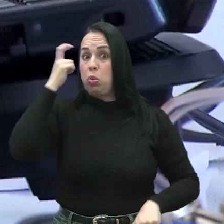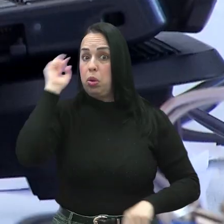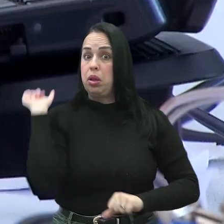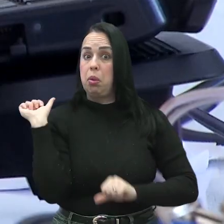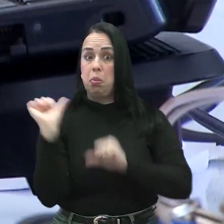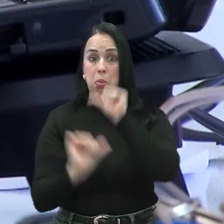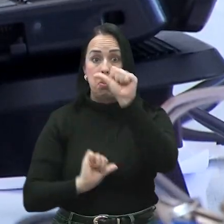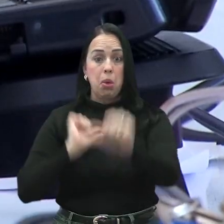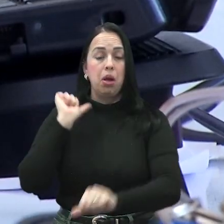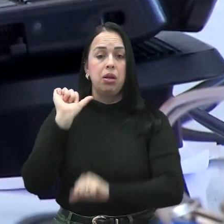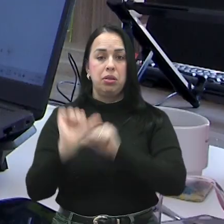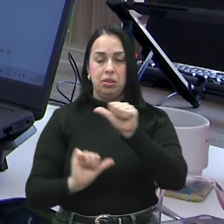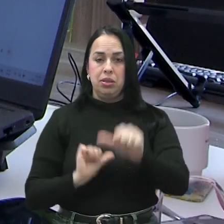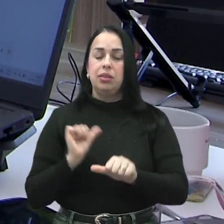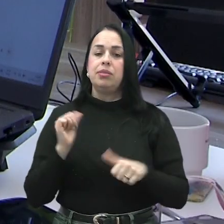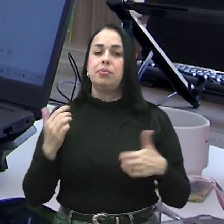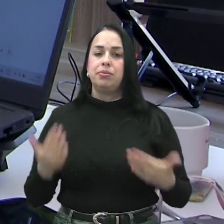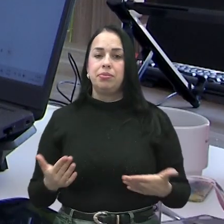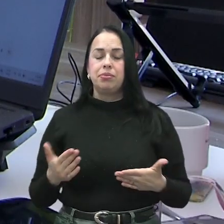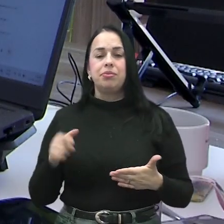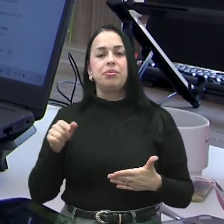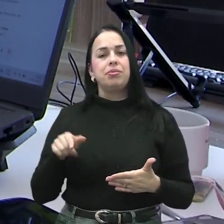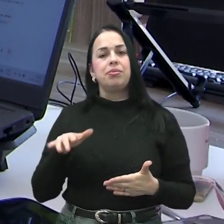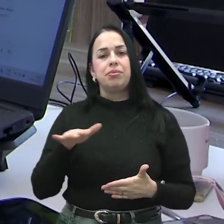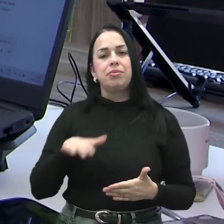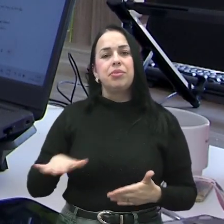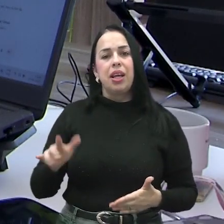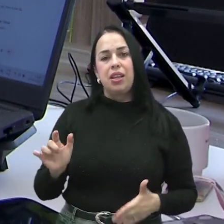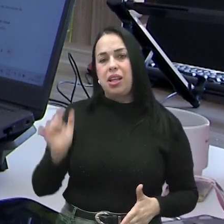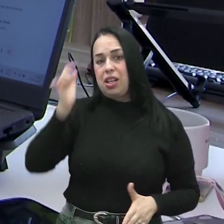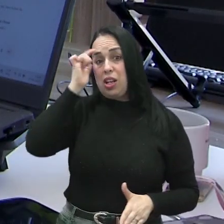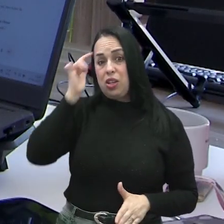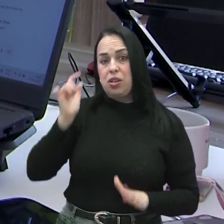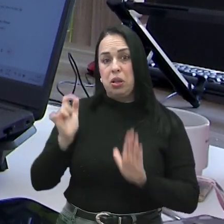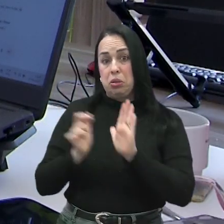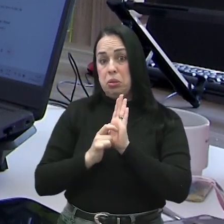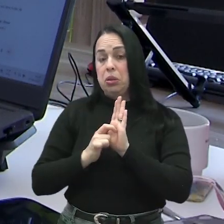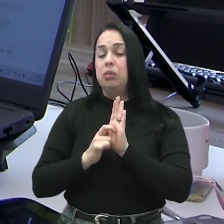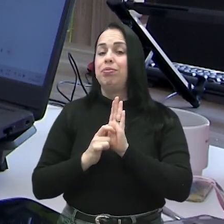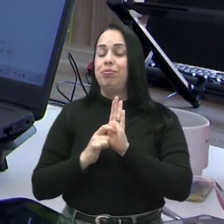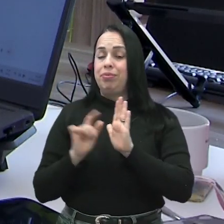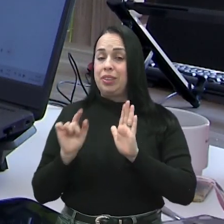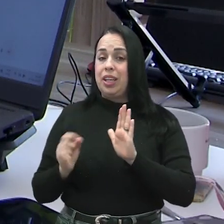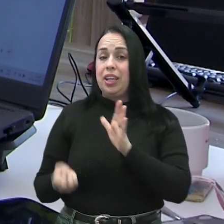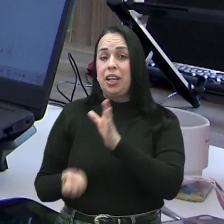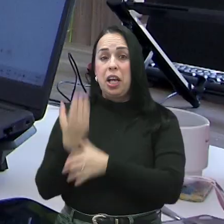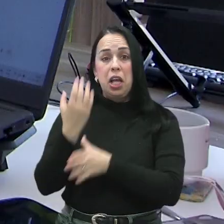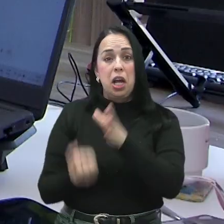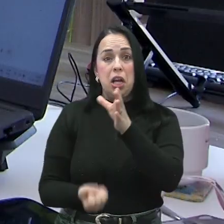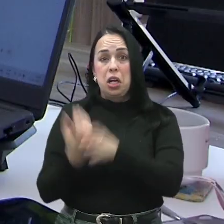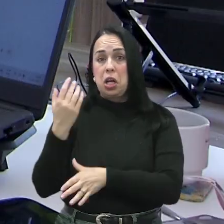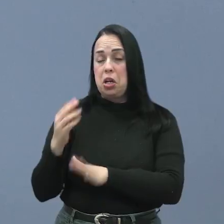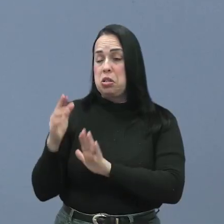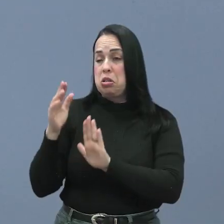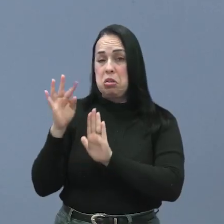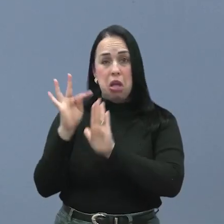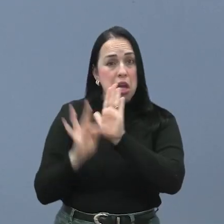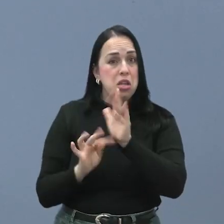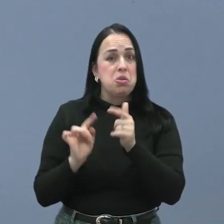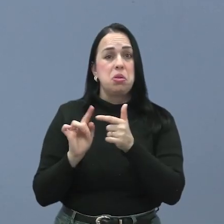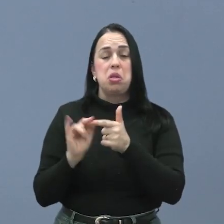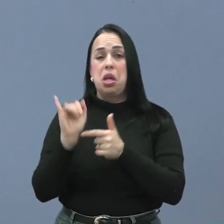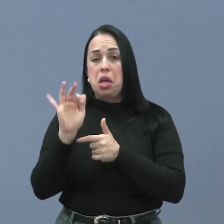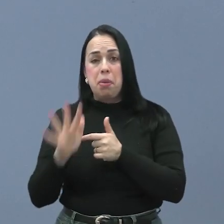moldando a nossa cultura digital, a IA generativa, uma categoria de inteligência artificial capaz de criar